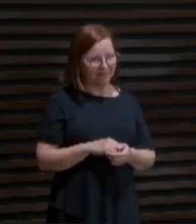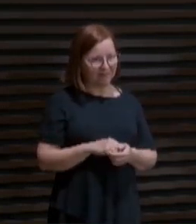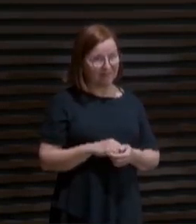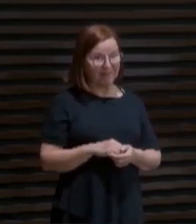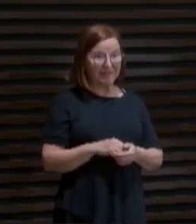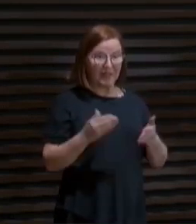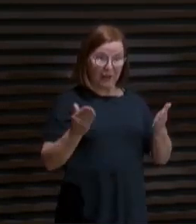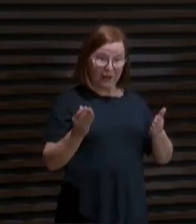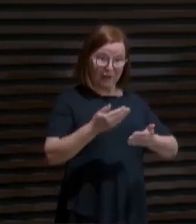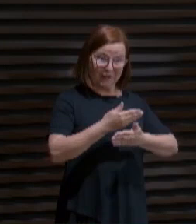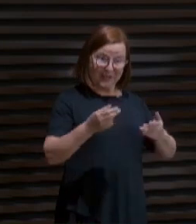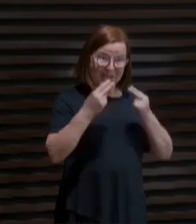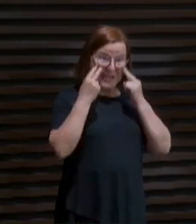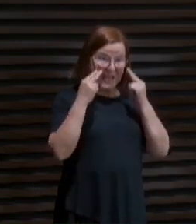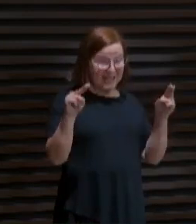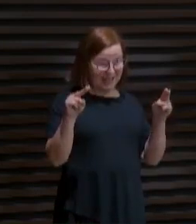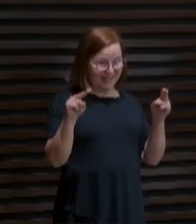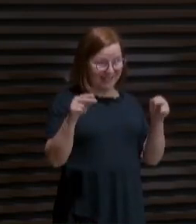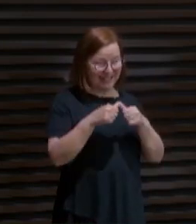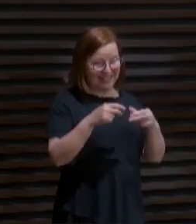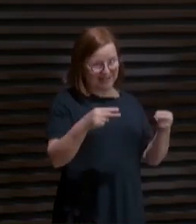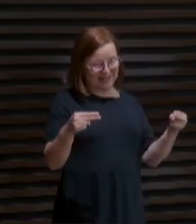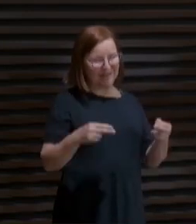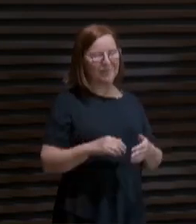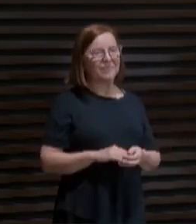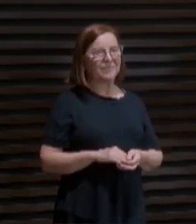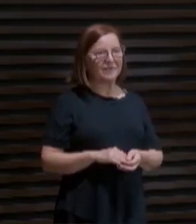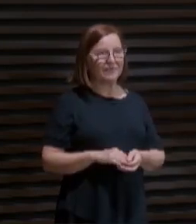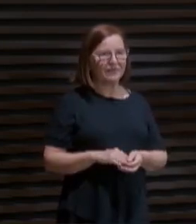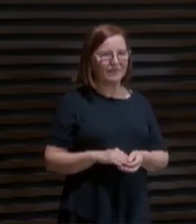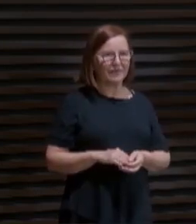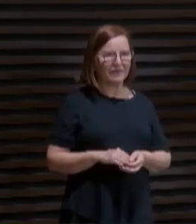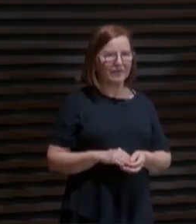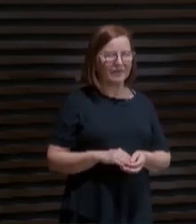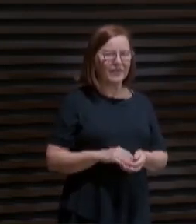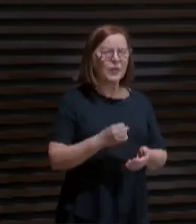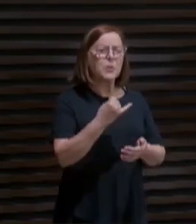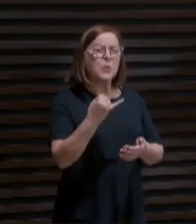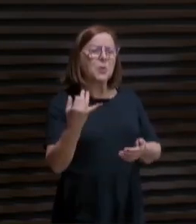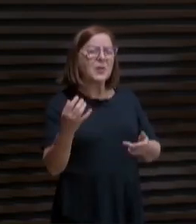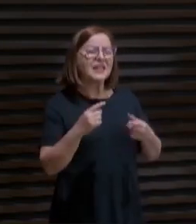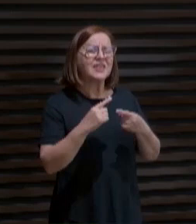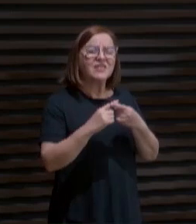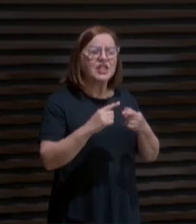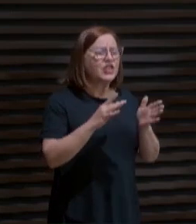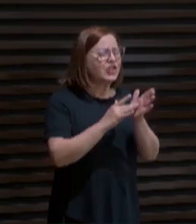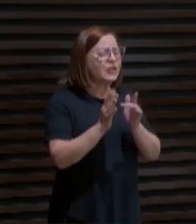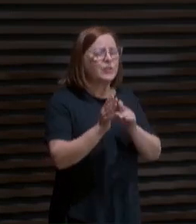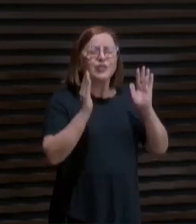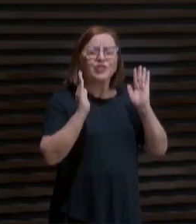Agora vocês vão ser testemunha dessas coisas. Olha aqui. Quantas vezes Jesus disse aos discípulos que ele iria